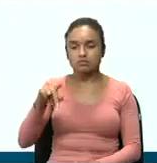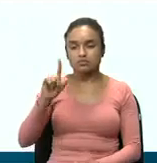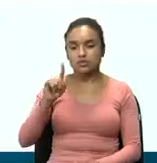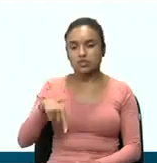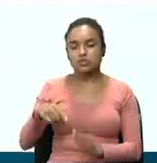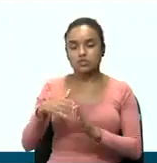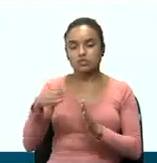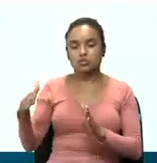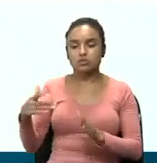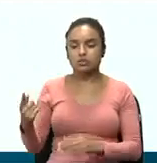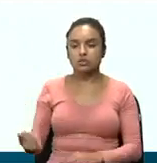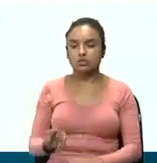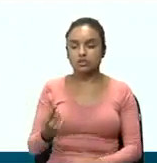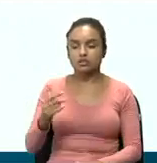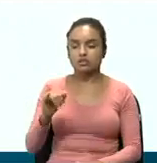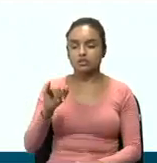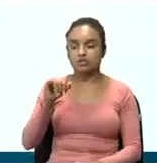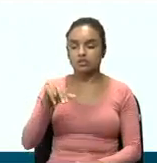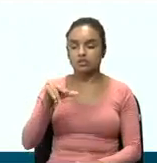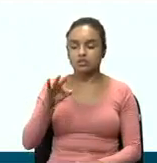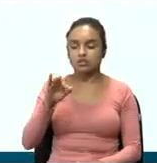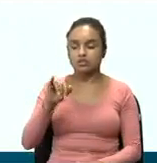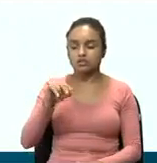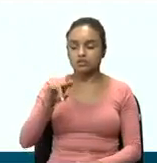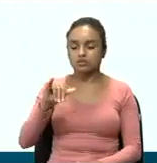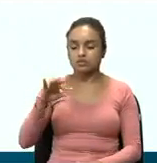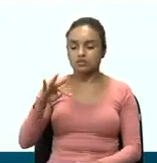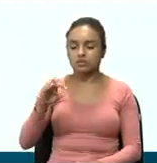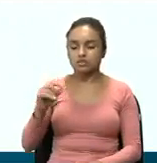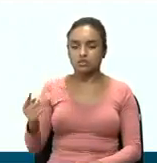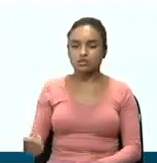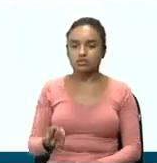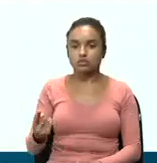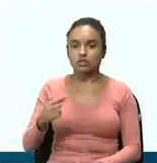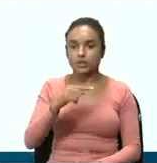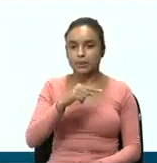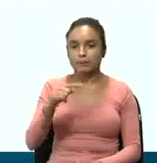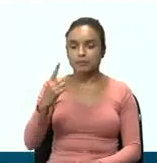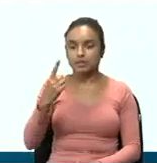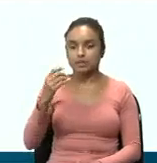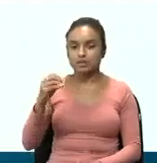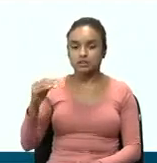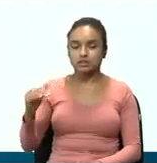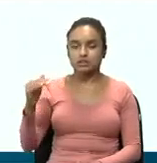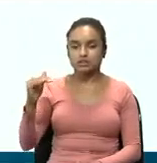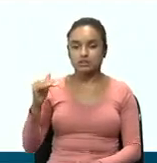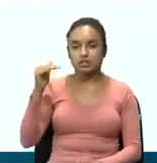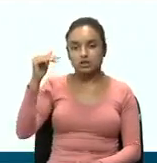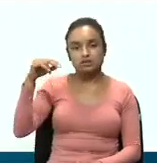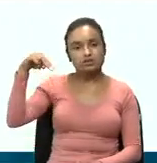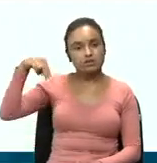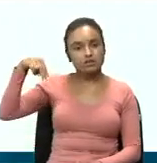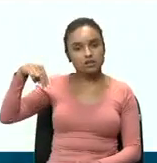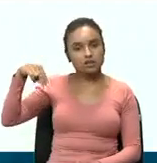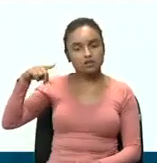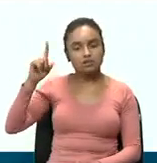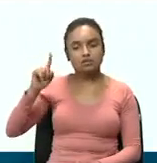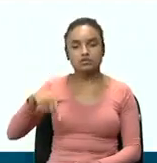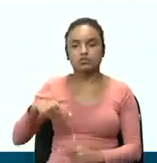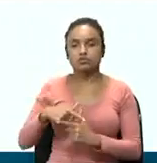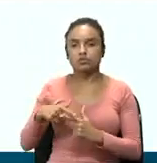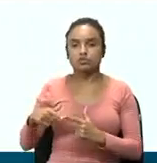tendendo ao infinito de quem? De menos 10 elevado a n dividido por n